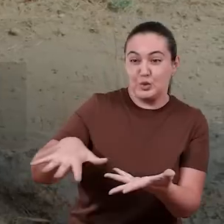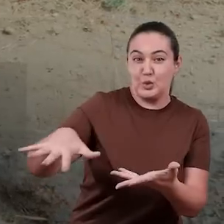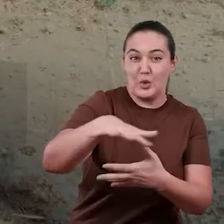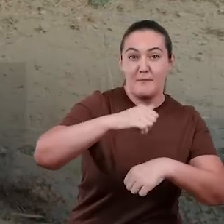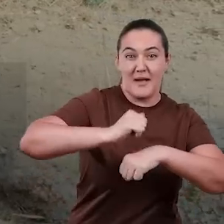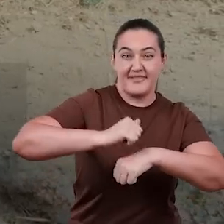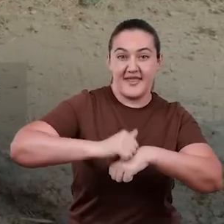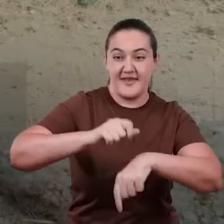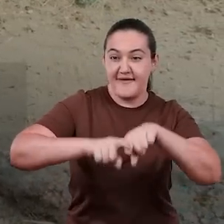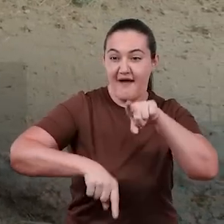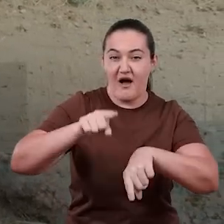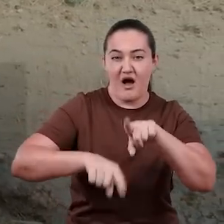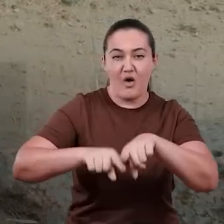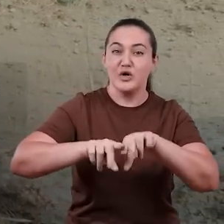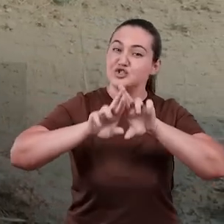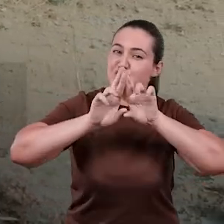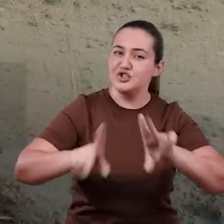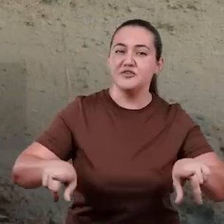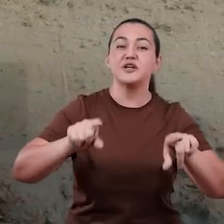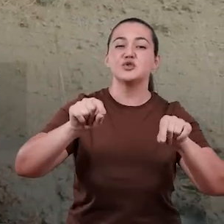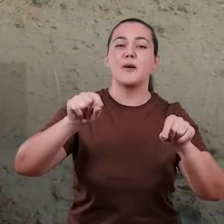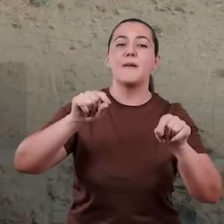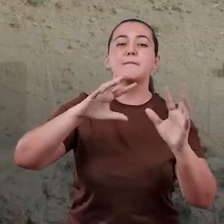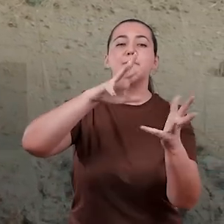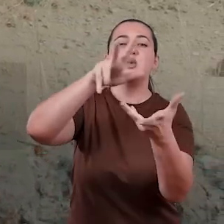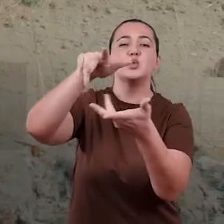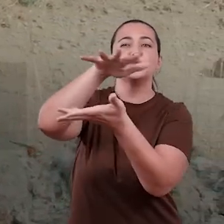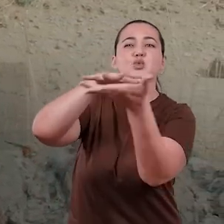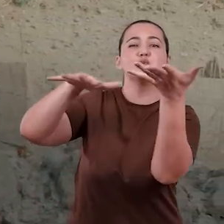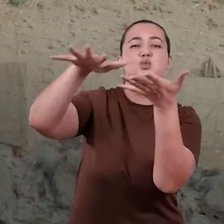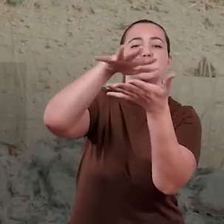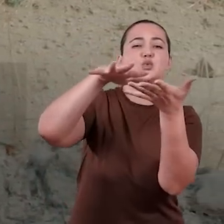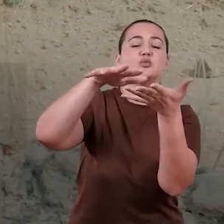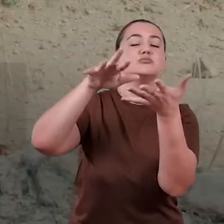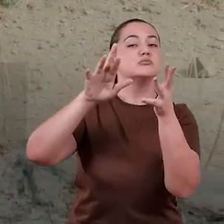o mundo da matéria. E que esses 2 universos estão em